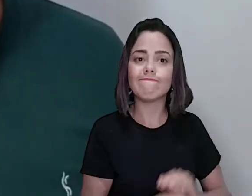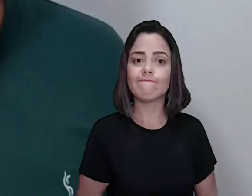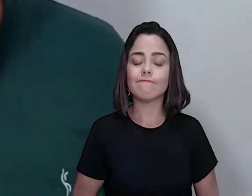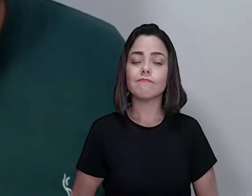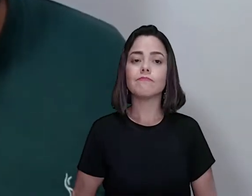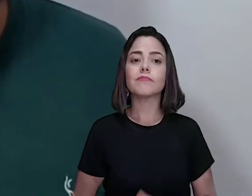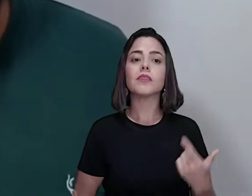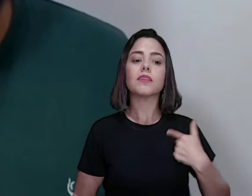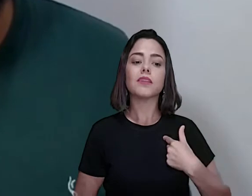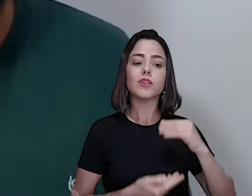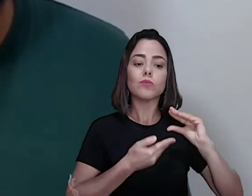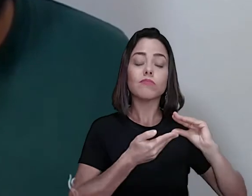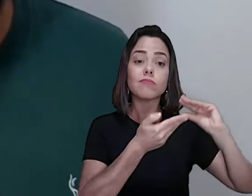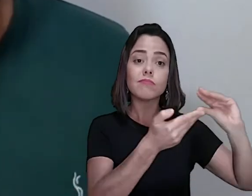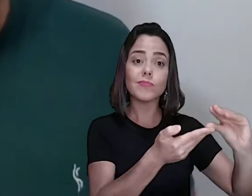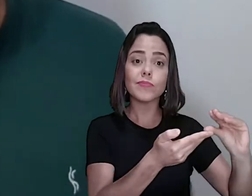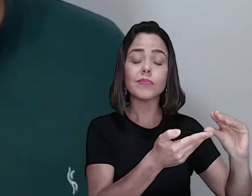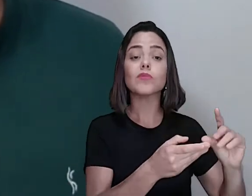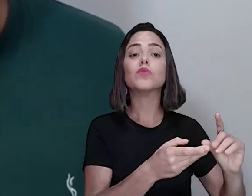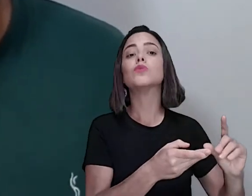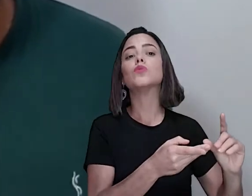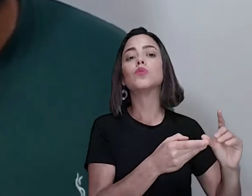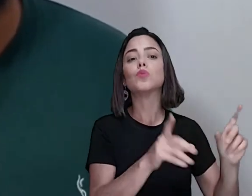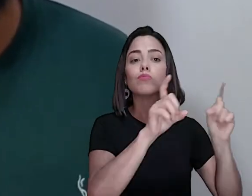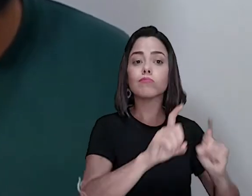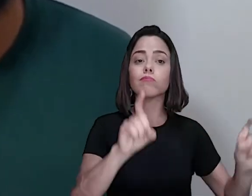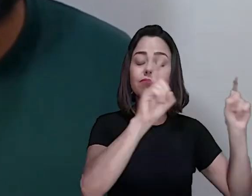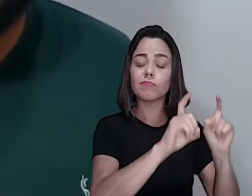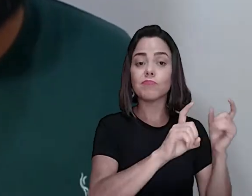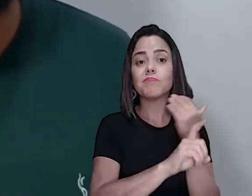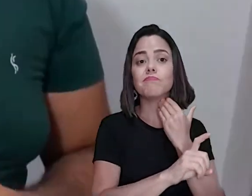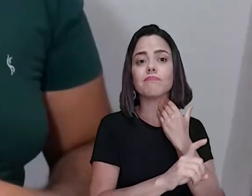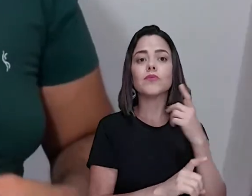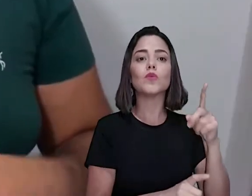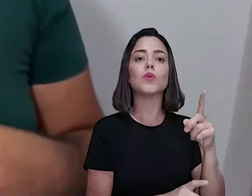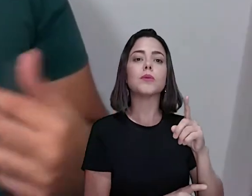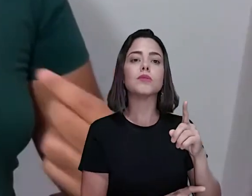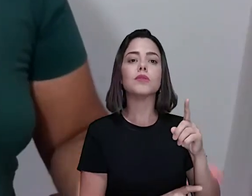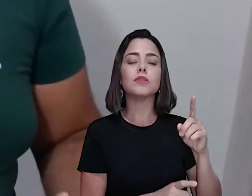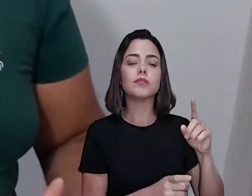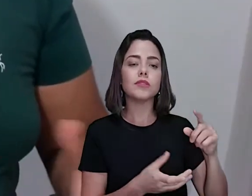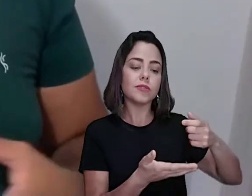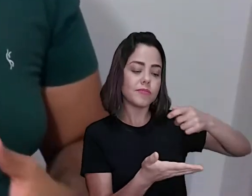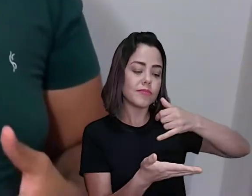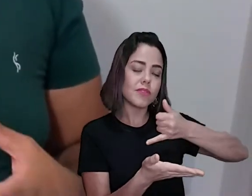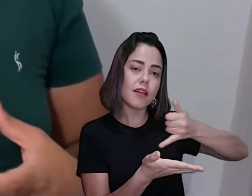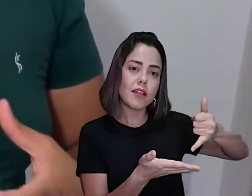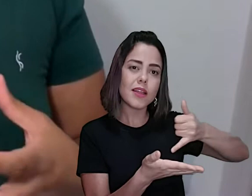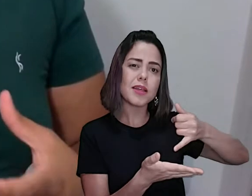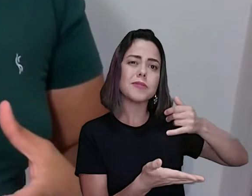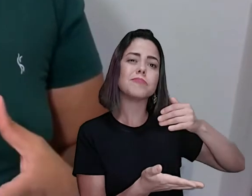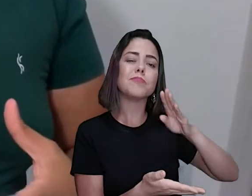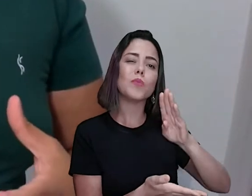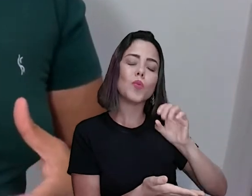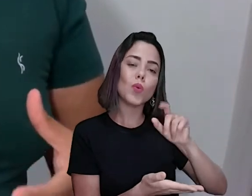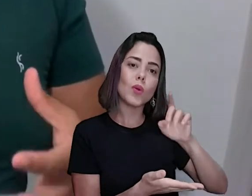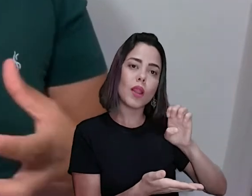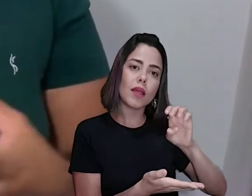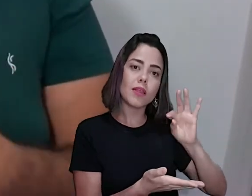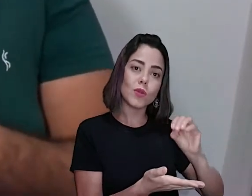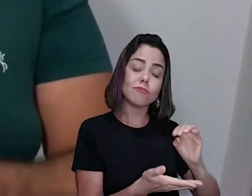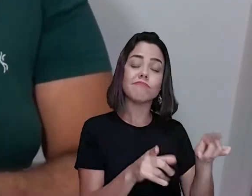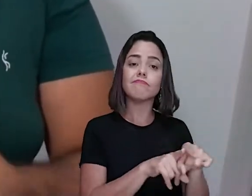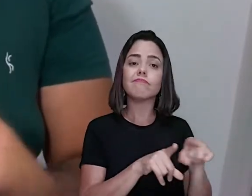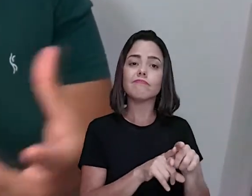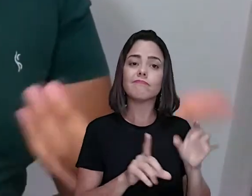fazer um depósito no banco digital, você precisa ou gerar um boleto ou gerar um QR Code e muitas vezes esse depósito ele é